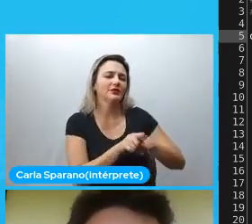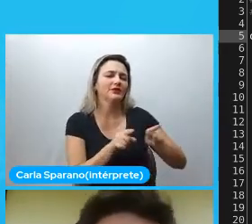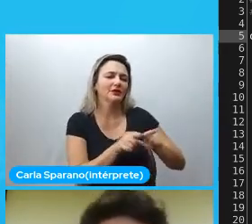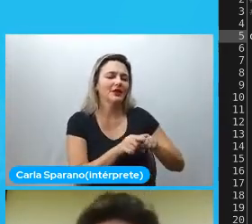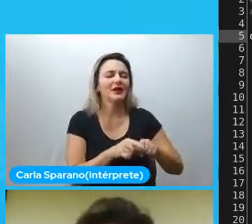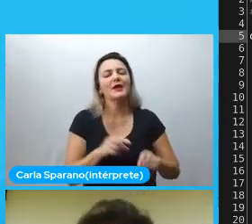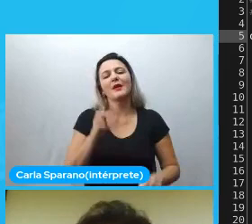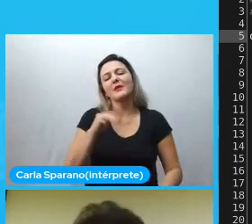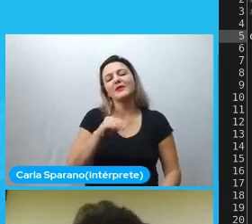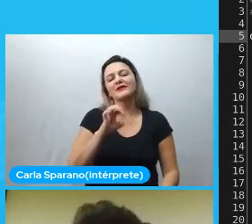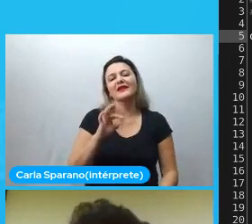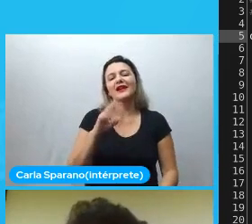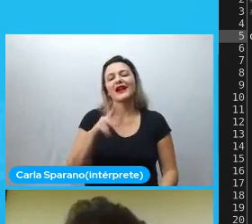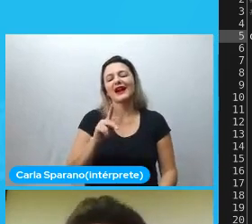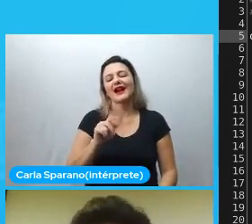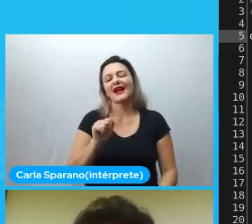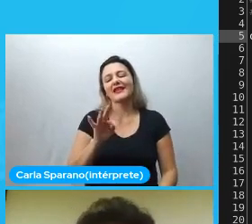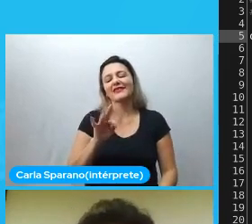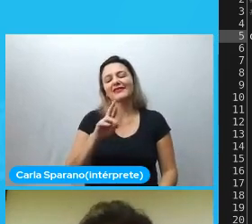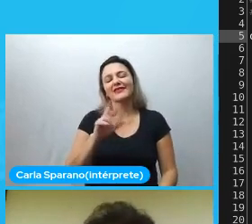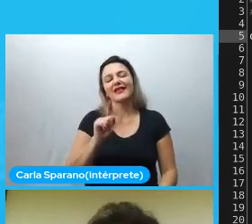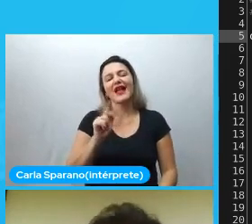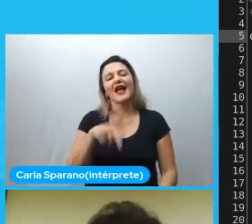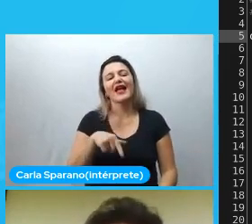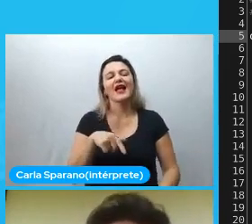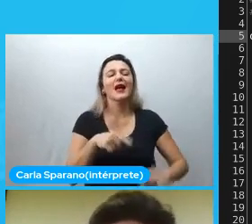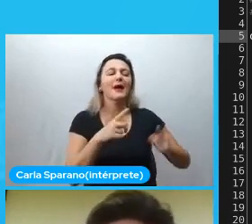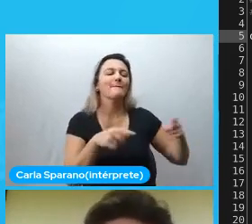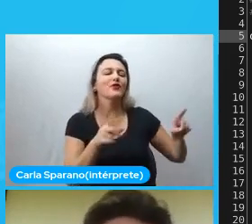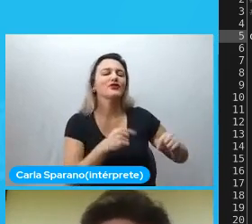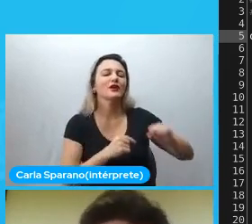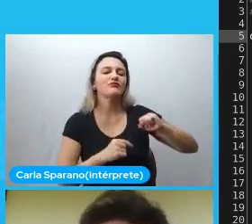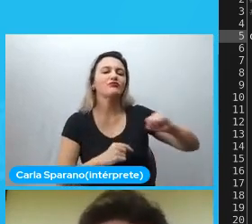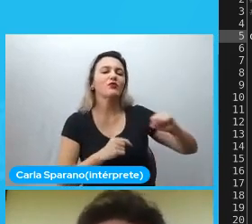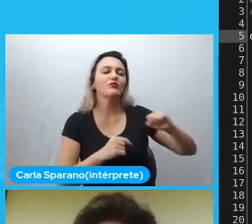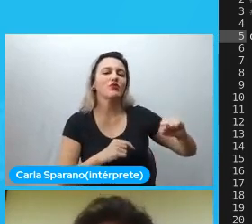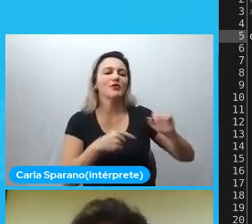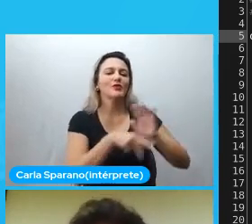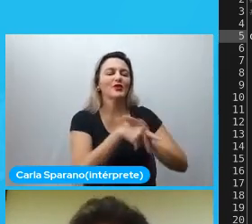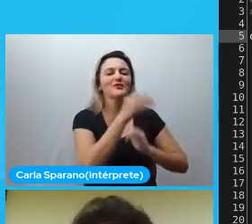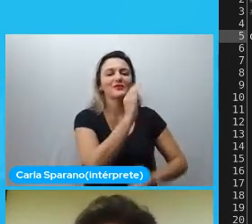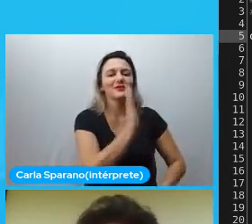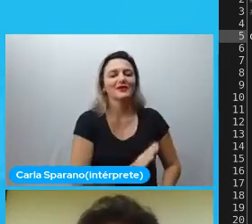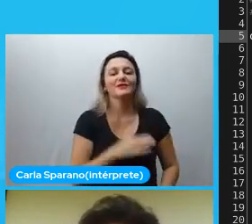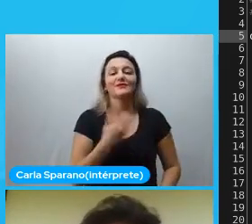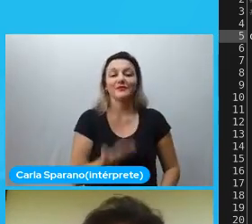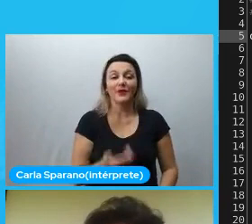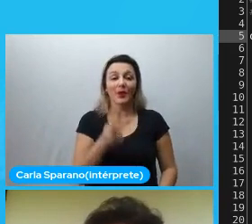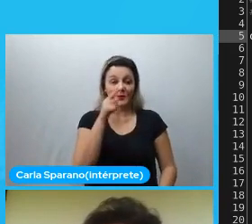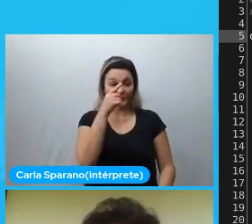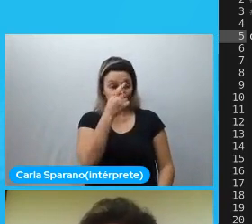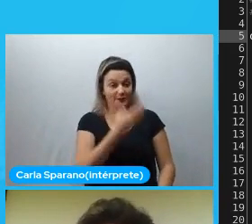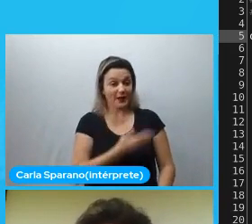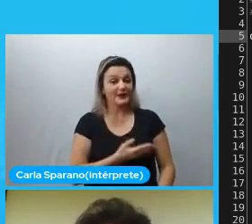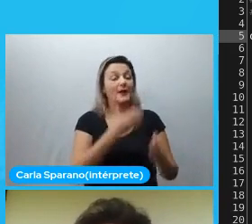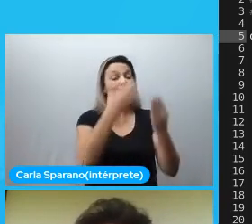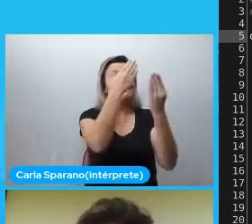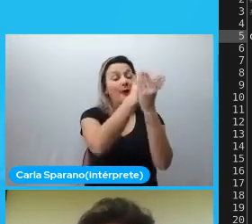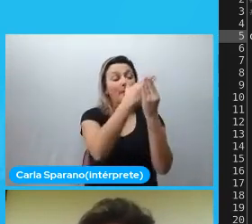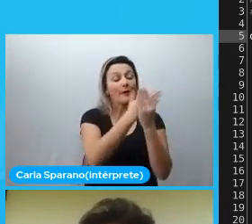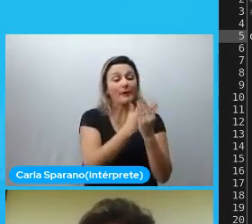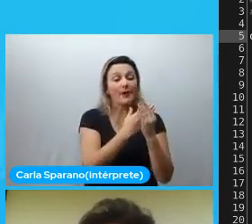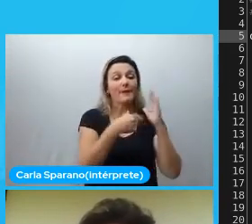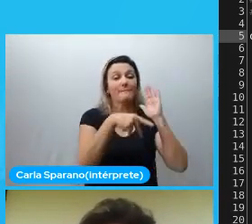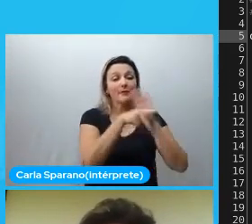o funk é a música eletrônica brasileira. Mas enfim, esse é o Foxdot. O Foxdot é uma biblioteca escrita em Python e também é a